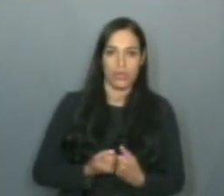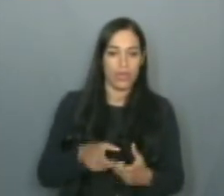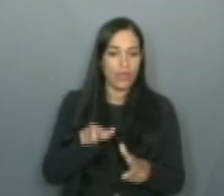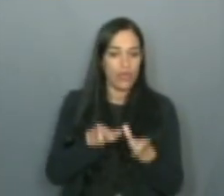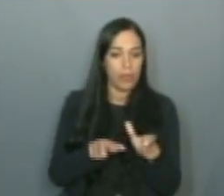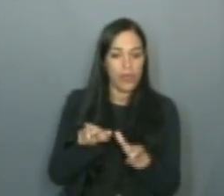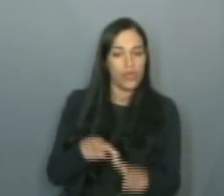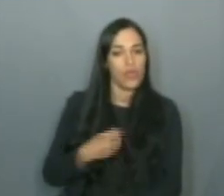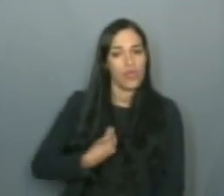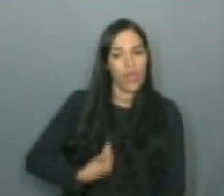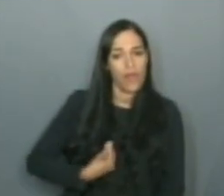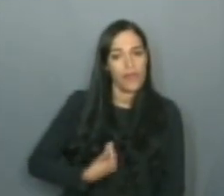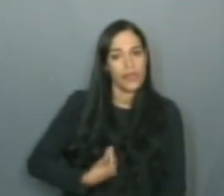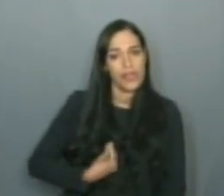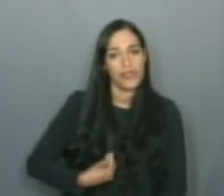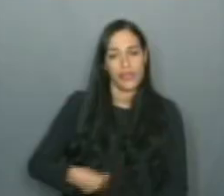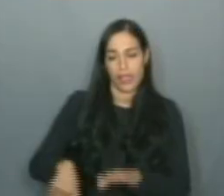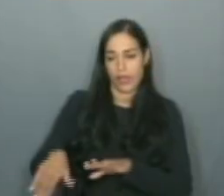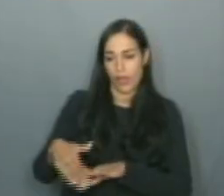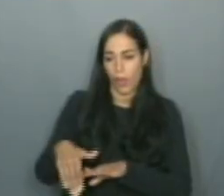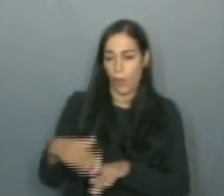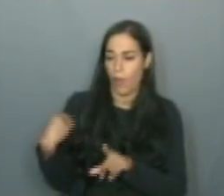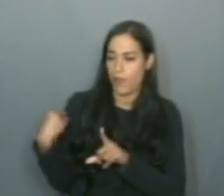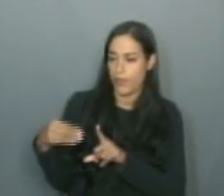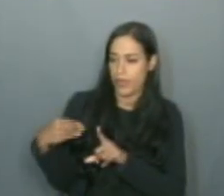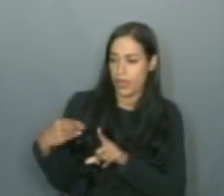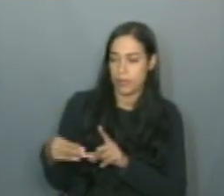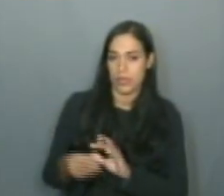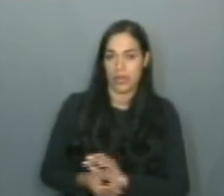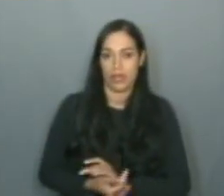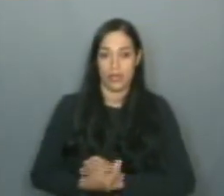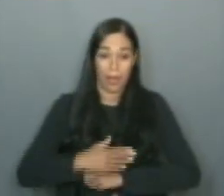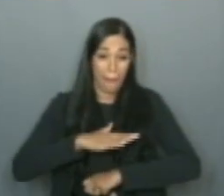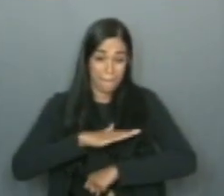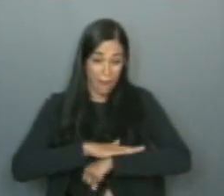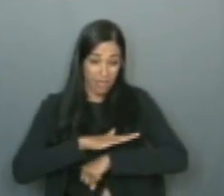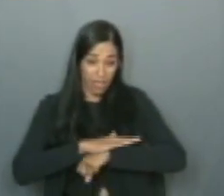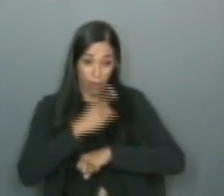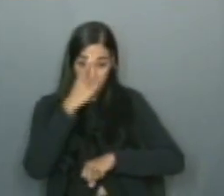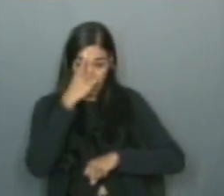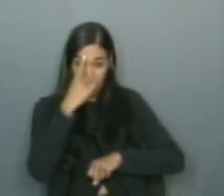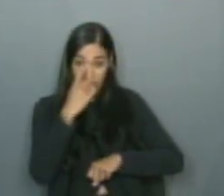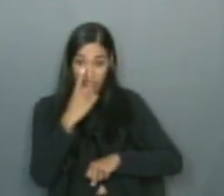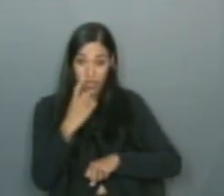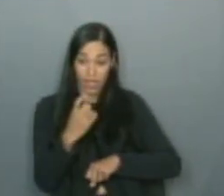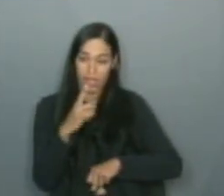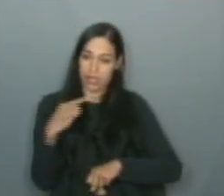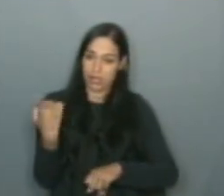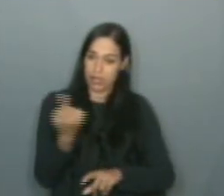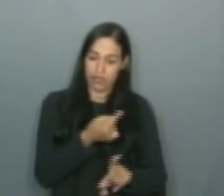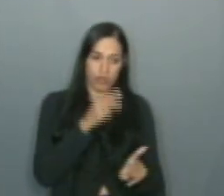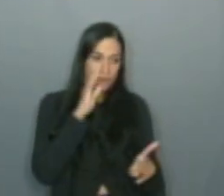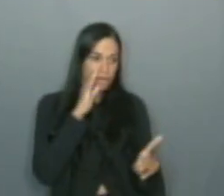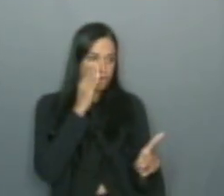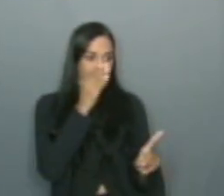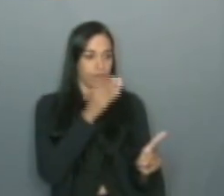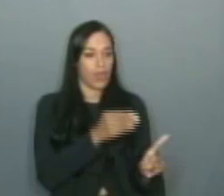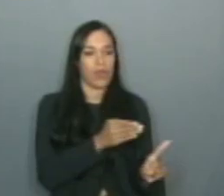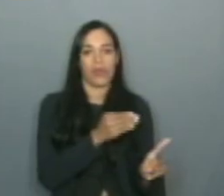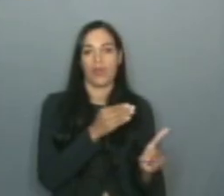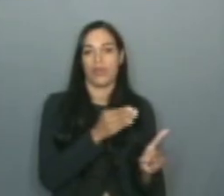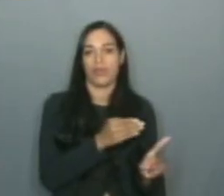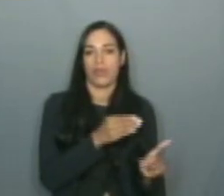que vivem em situação de rua. Mas na hora que a violência toca a nossa casa, a gente volta o nosso olhar.